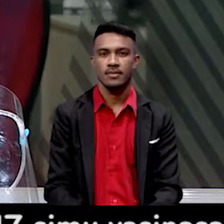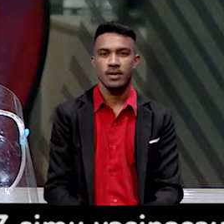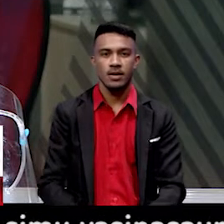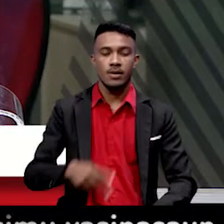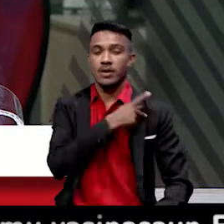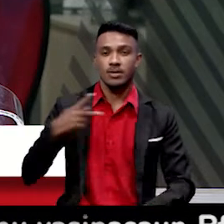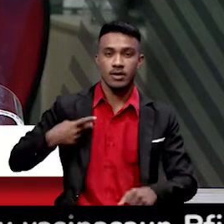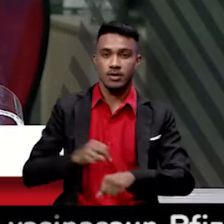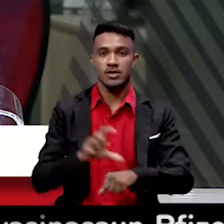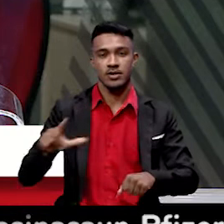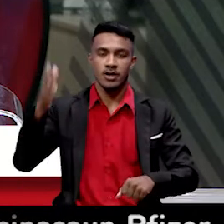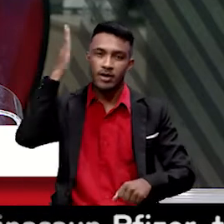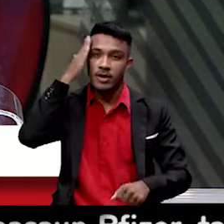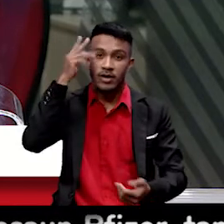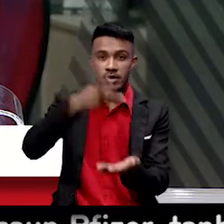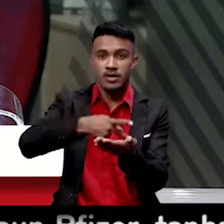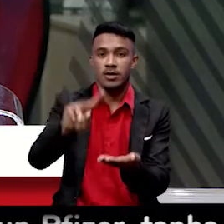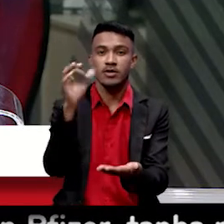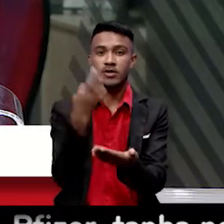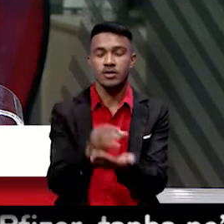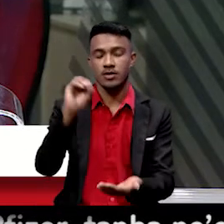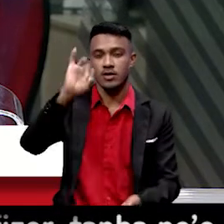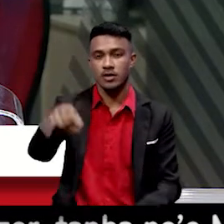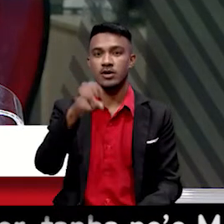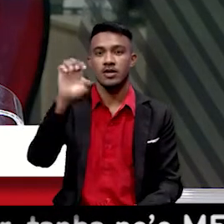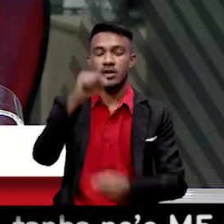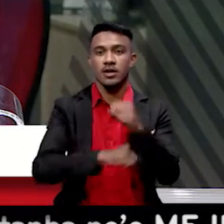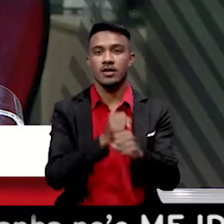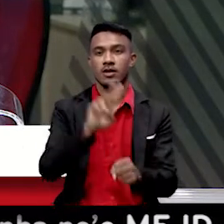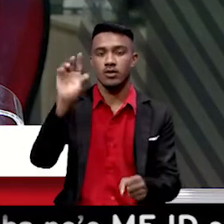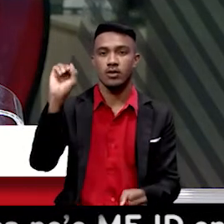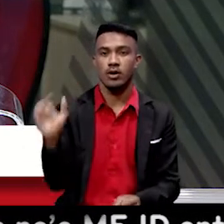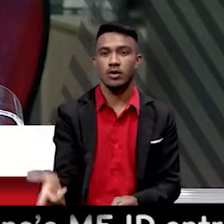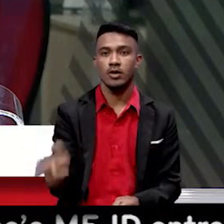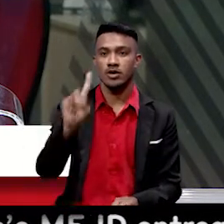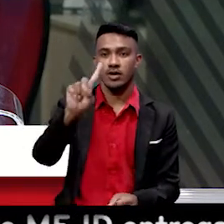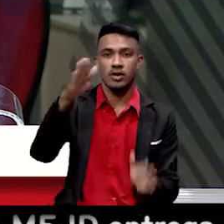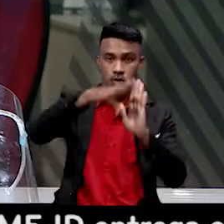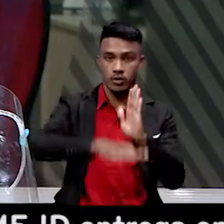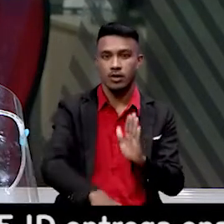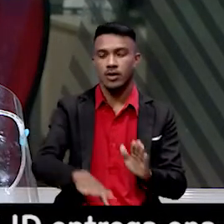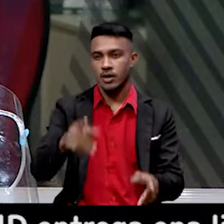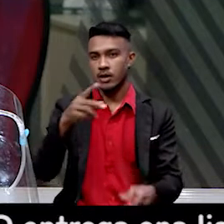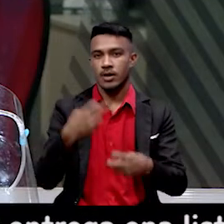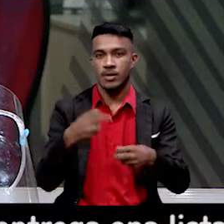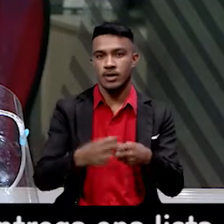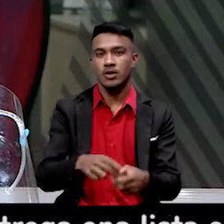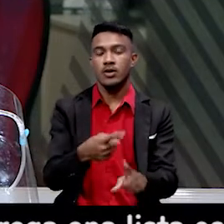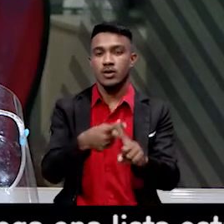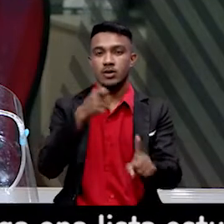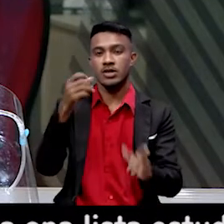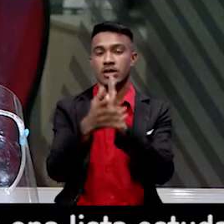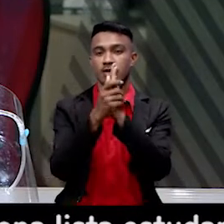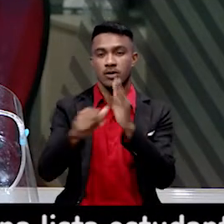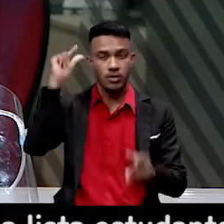Parlamento Nacional considera taxa de execução Orçamento Geral do Estado Tinangri Honrua Ruano Lourecim e Datum impacto russa capacidade